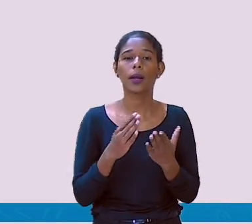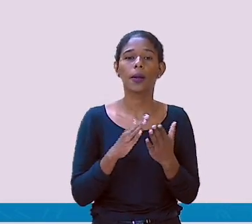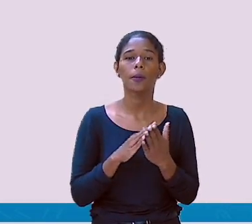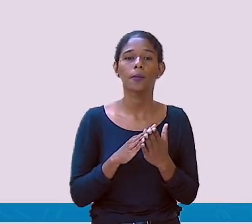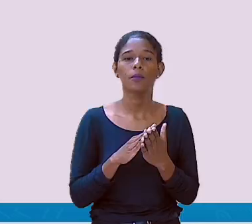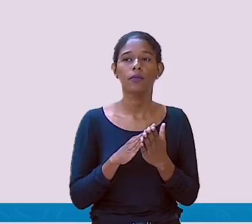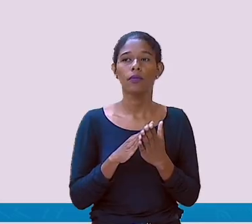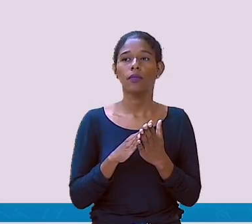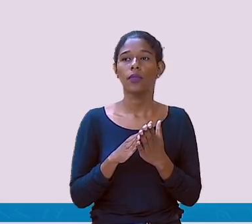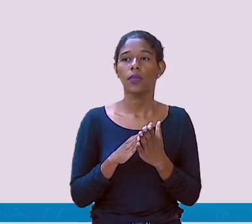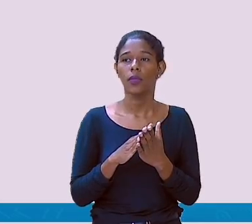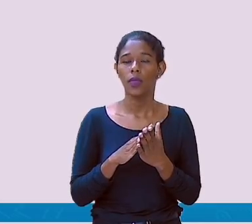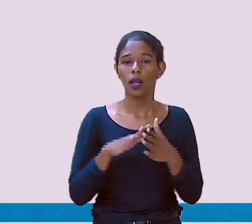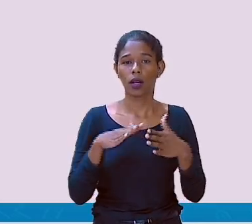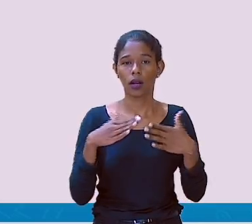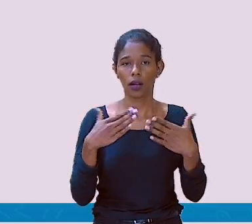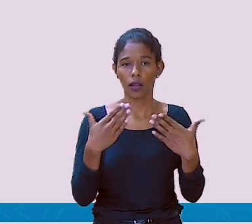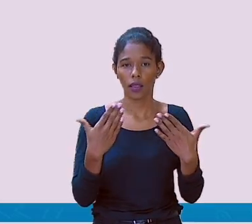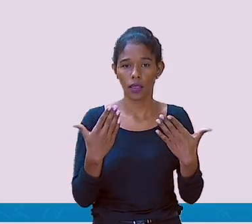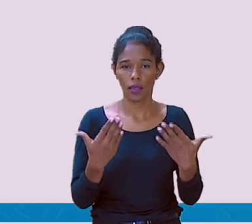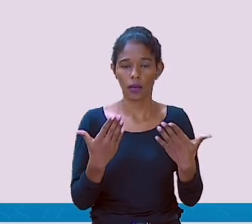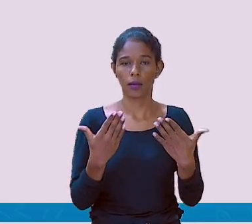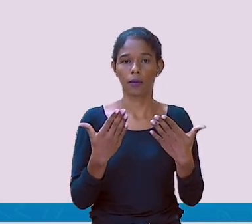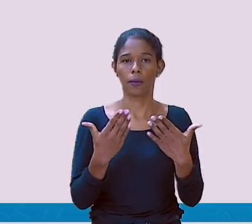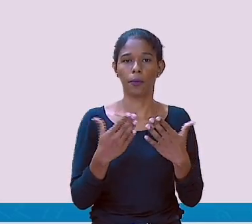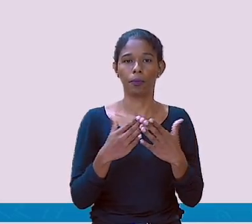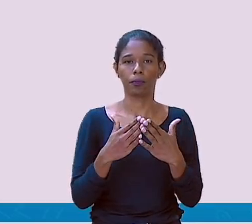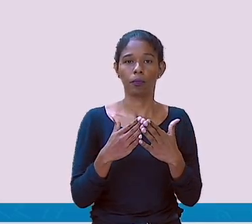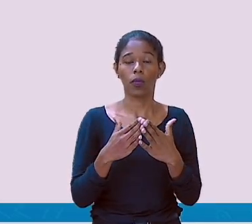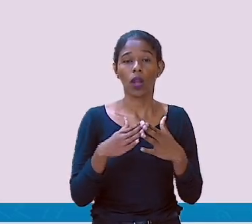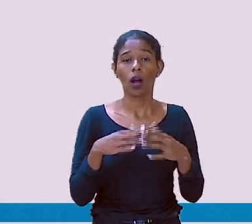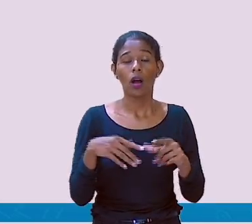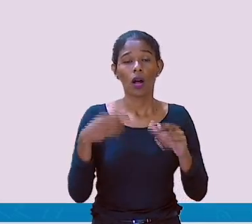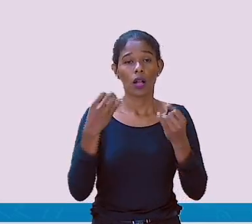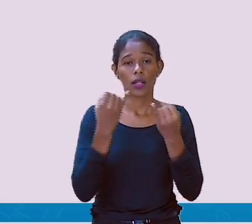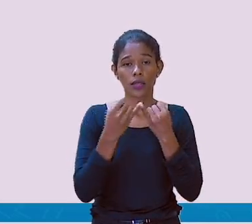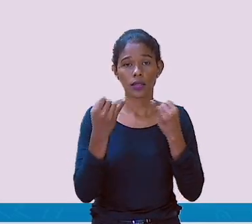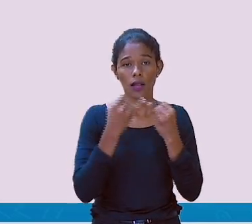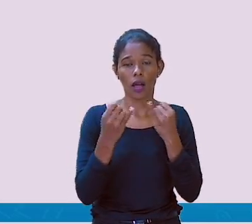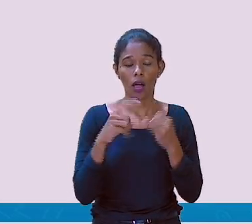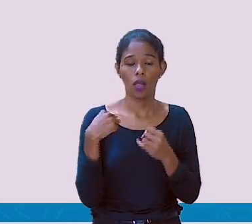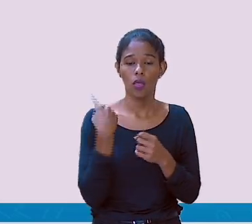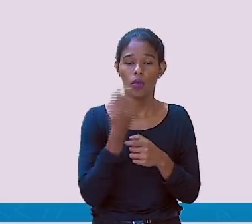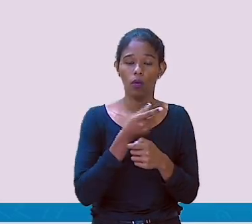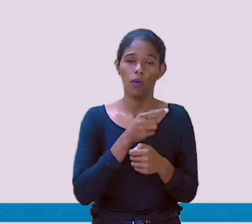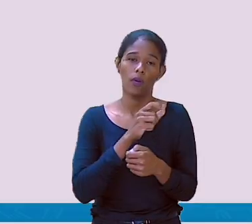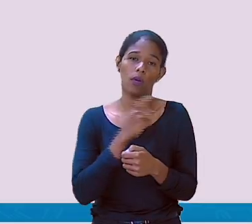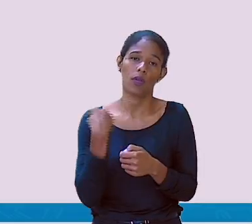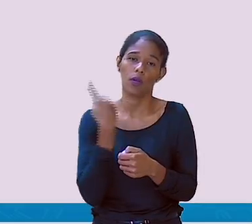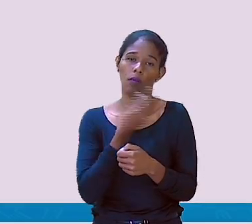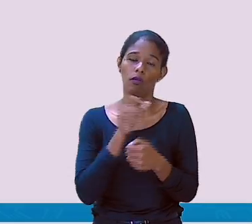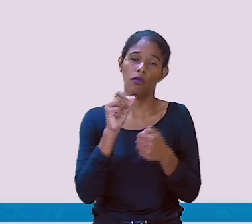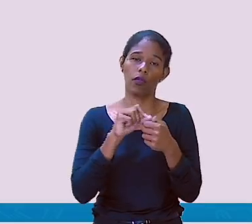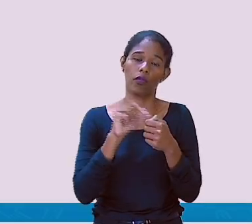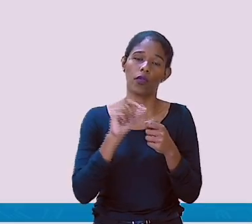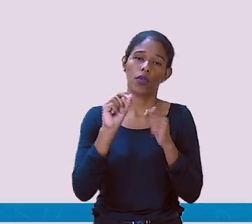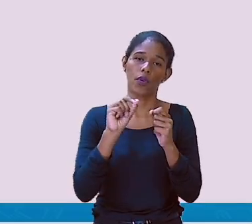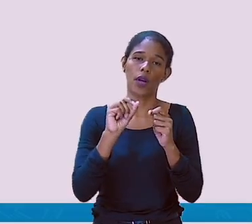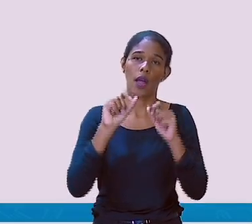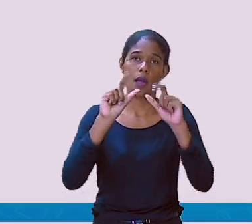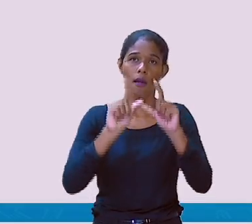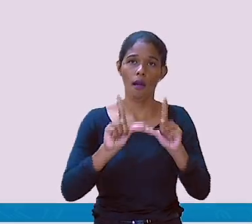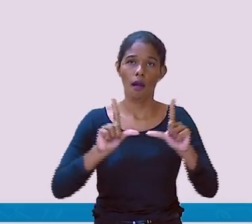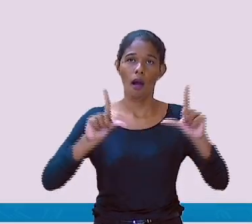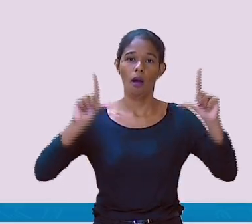figura ou vamos reduzir a figura. Mas presta bastante atenção. Eu não posso ampliar de qualquer